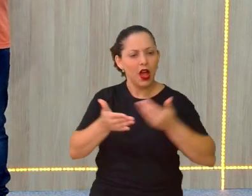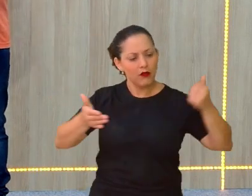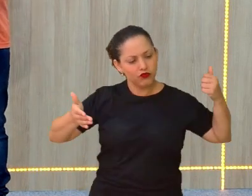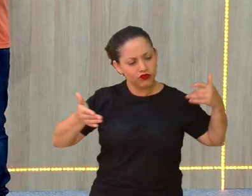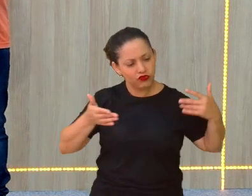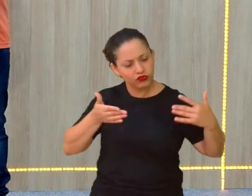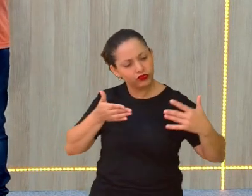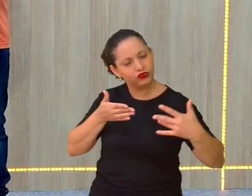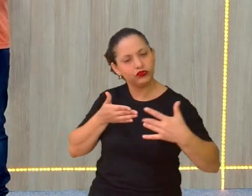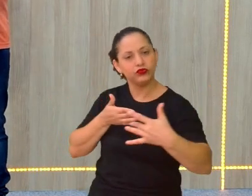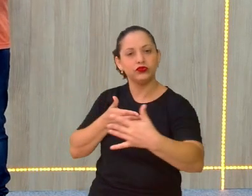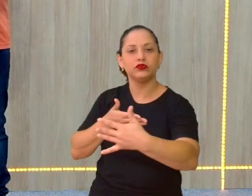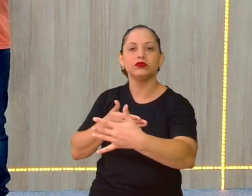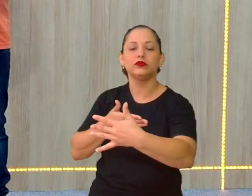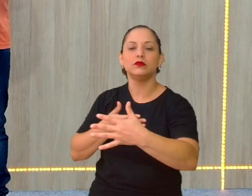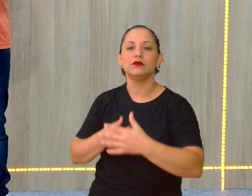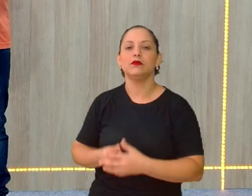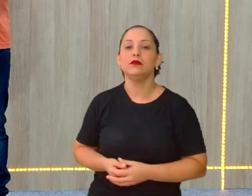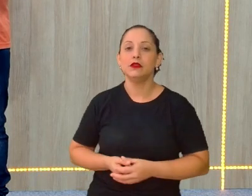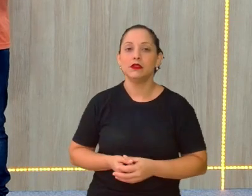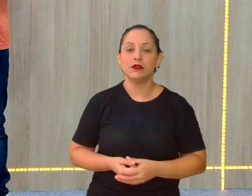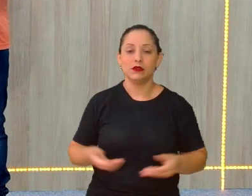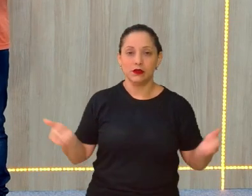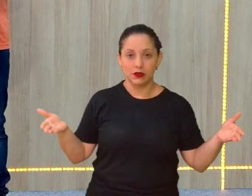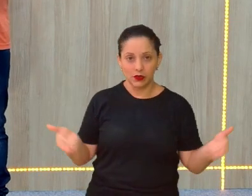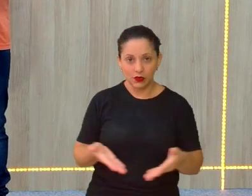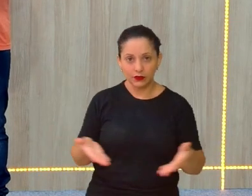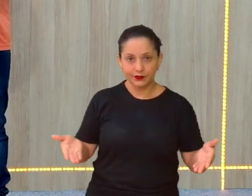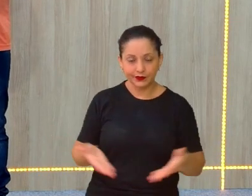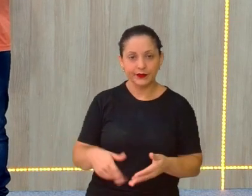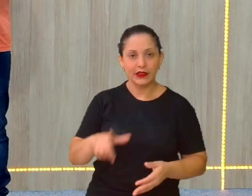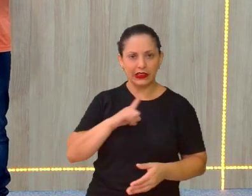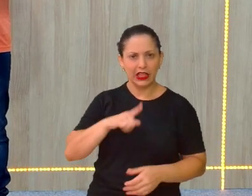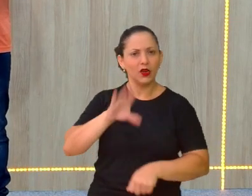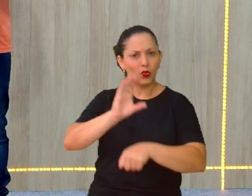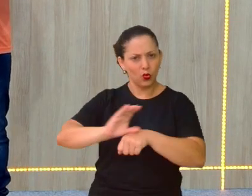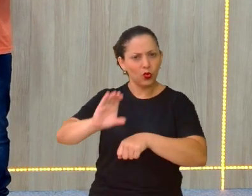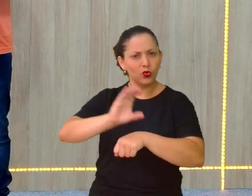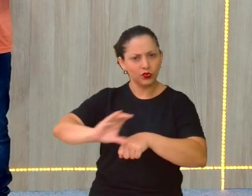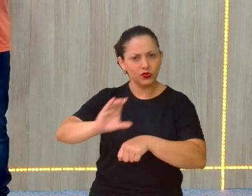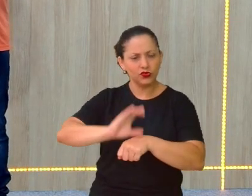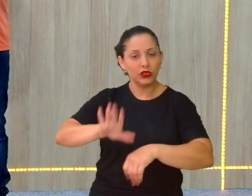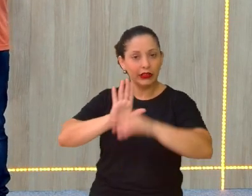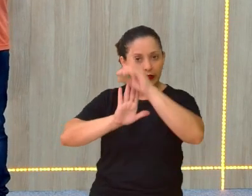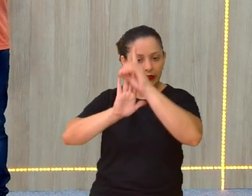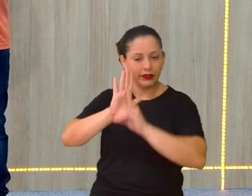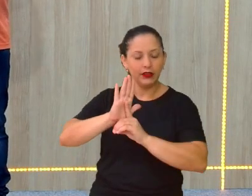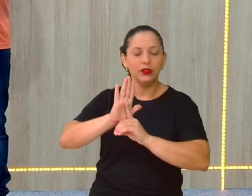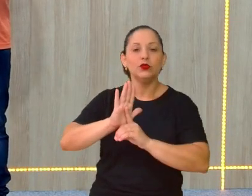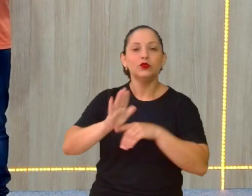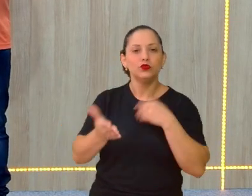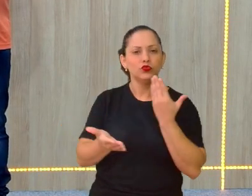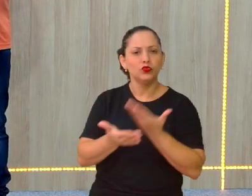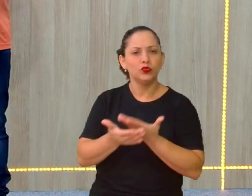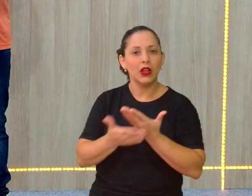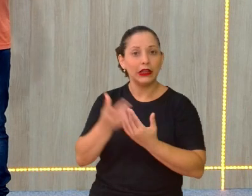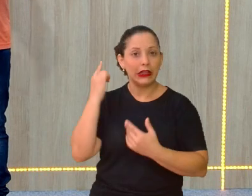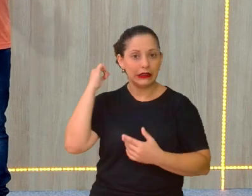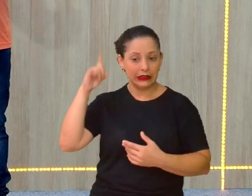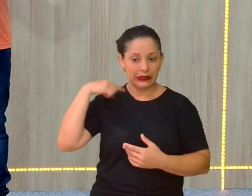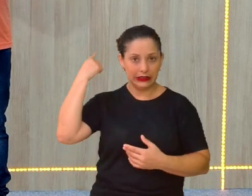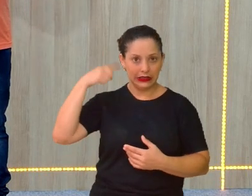história. Inclusive, nos dias atuais, alguns cursos, né, da área de direito ainda estudam, né, o direito romano,